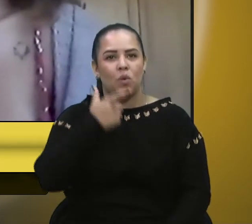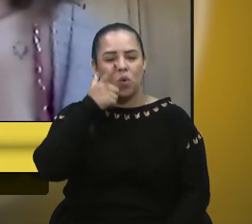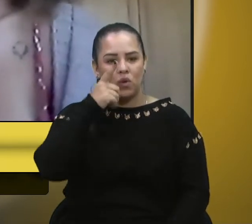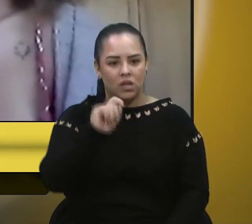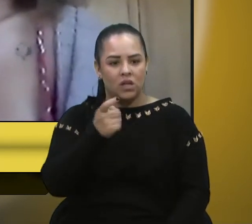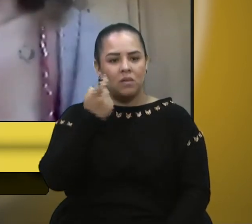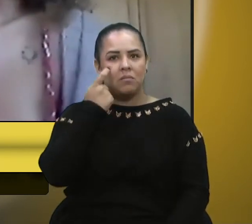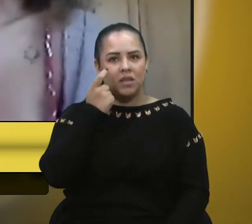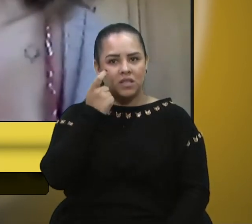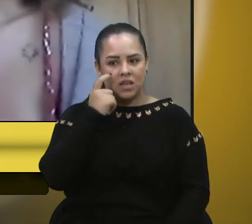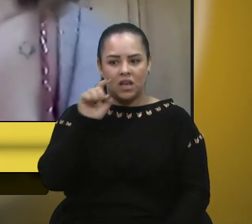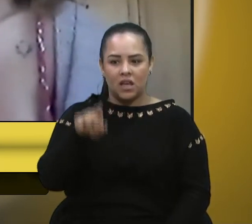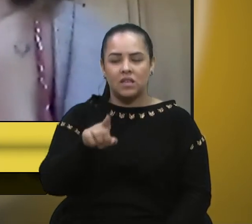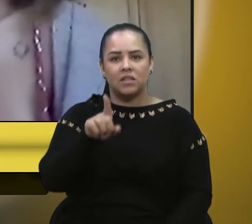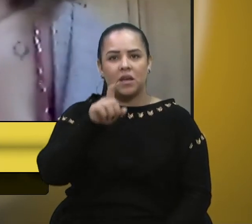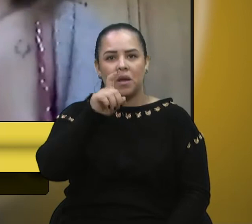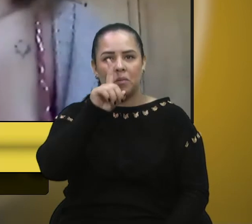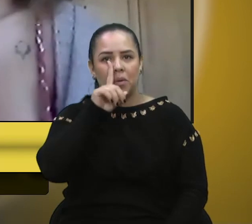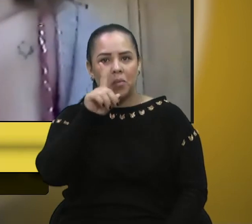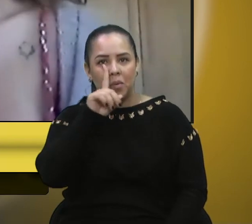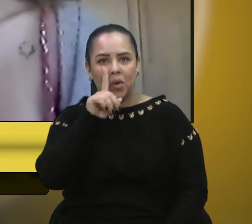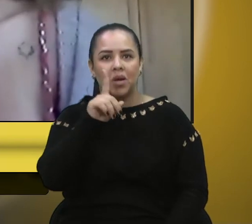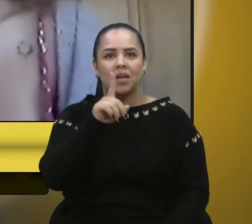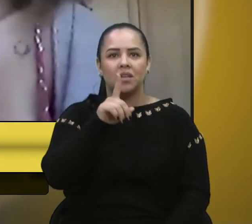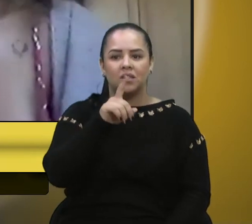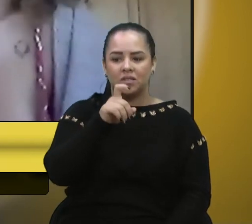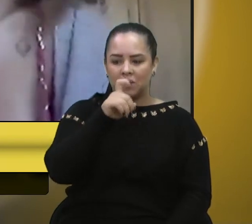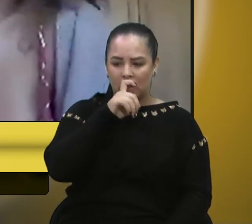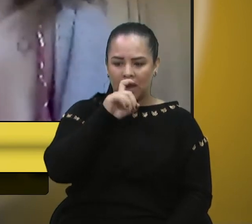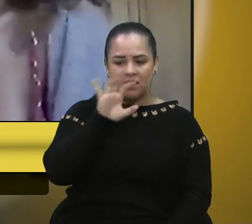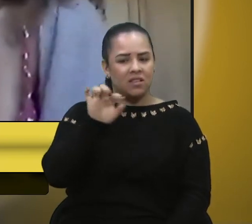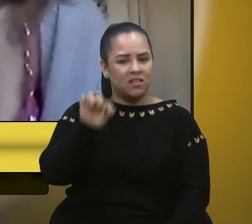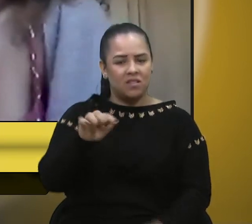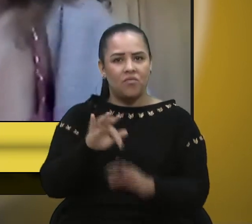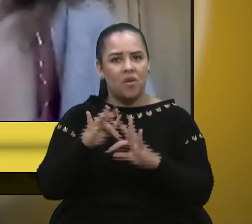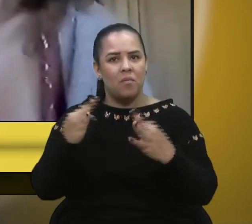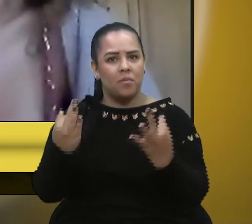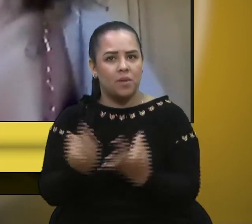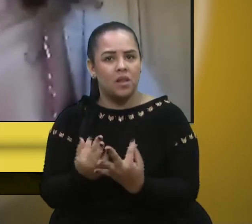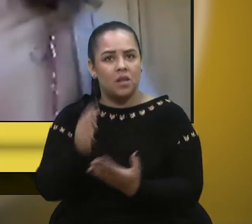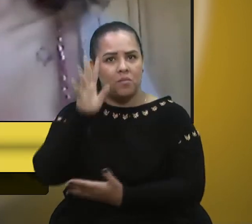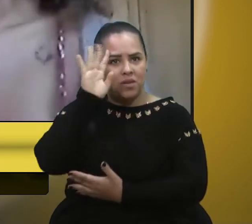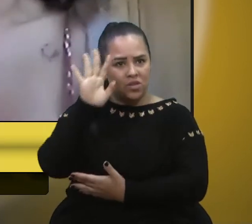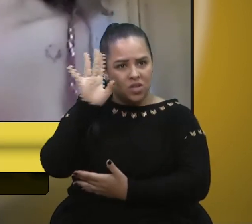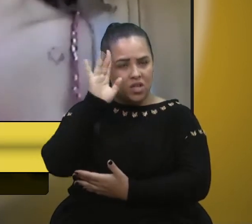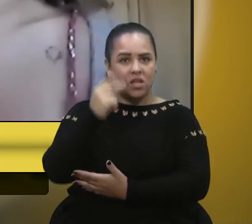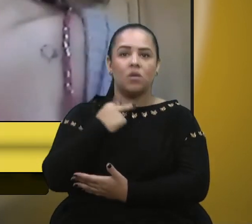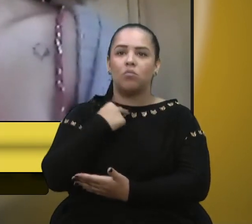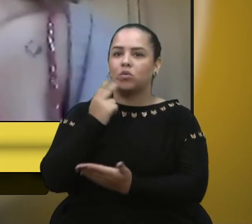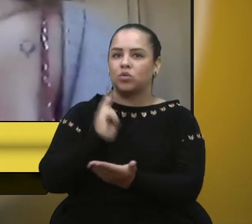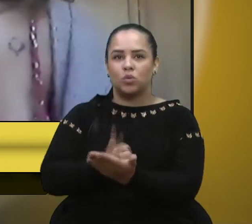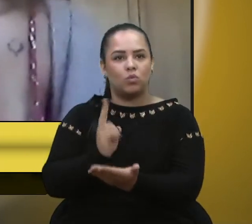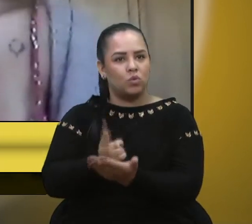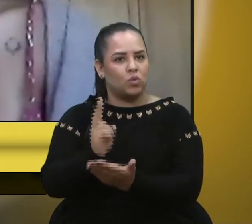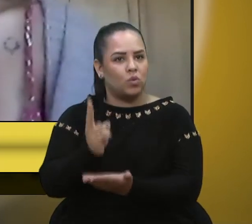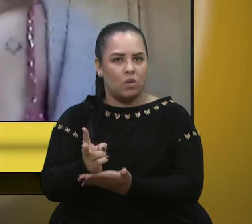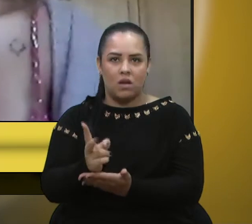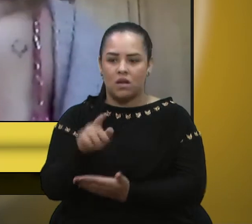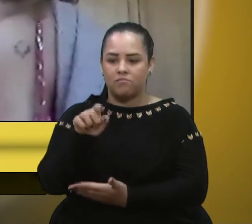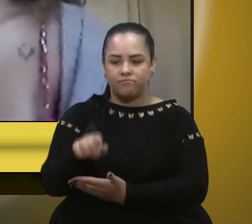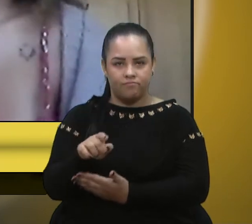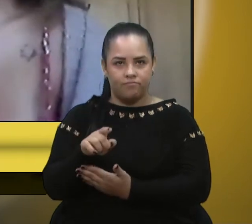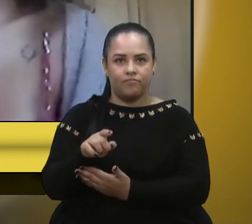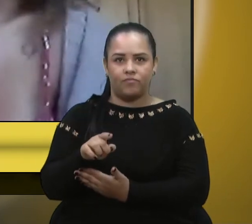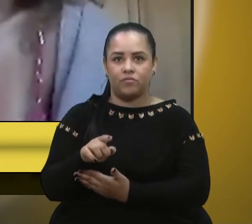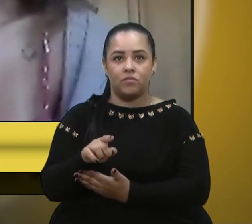mãe, desse pai, dessa família, e imaginar que essa situação não pode continuar assim. Nós entendemos que não é uma situação